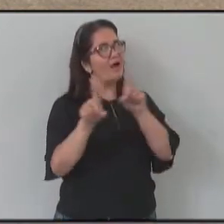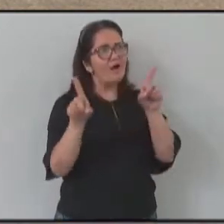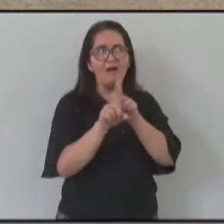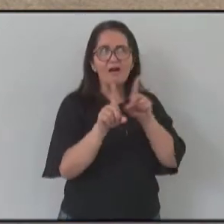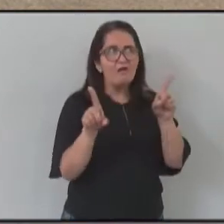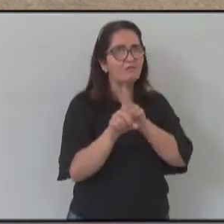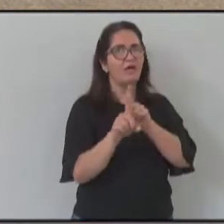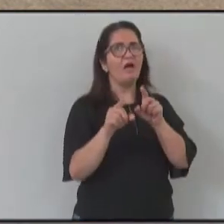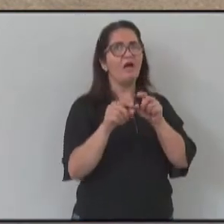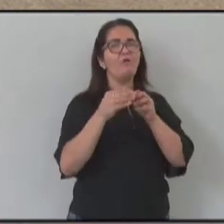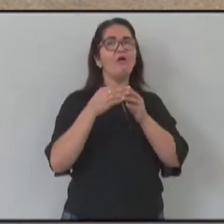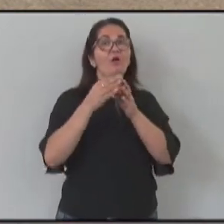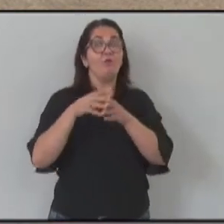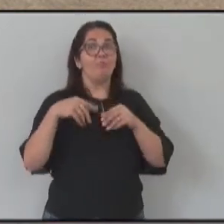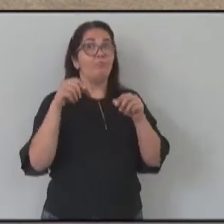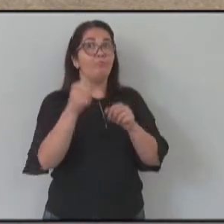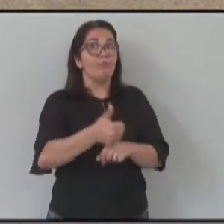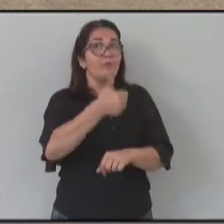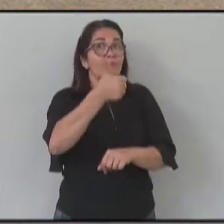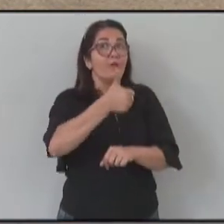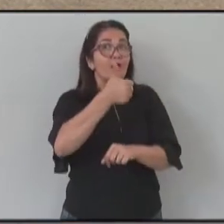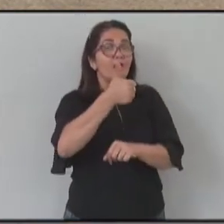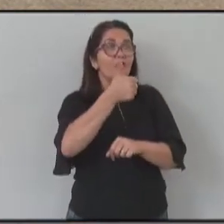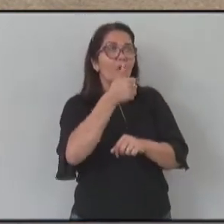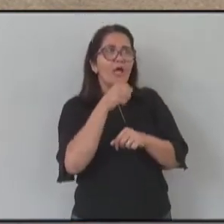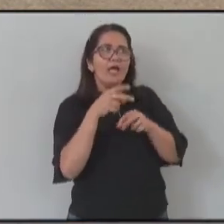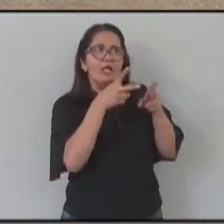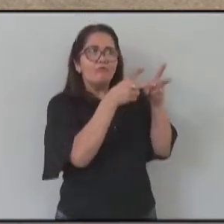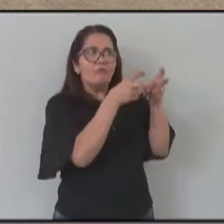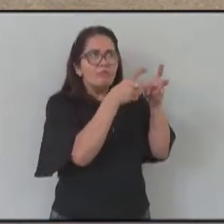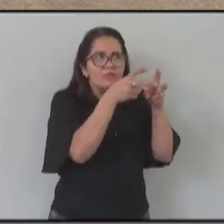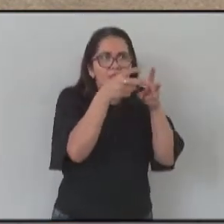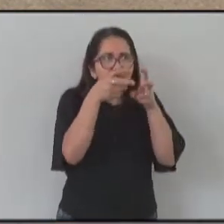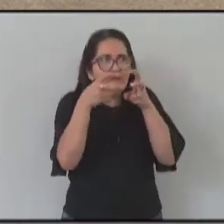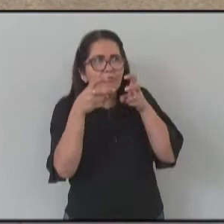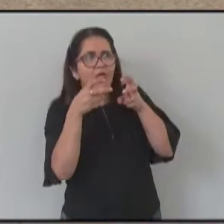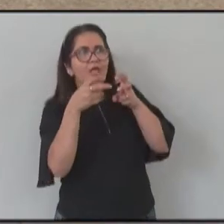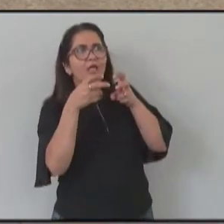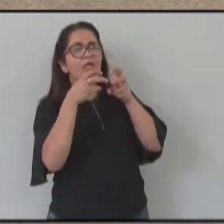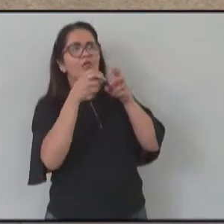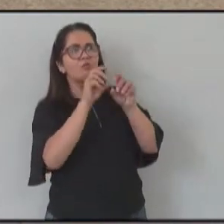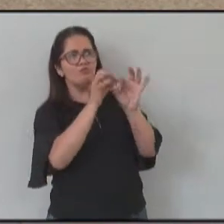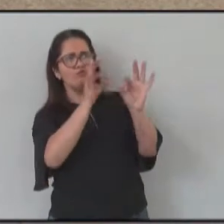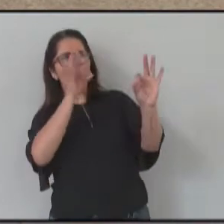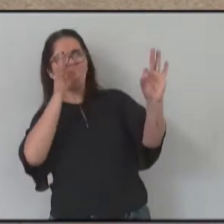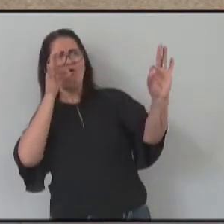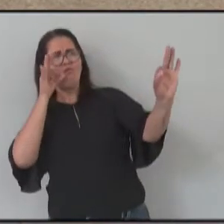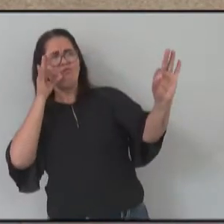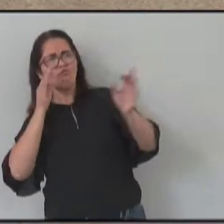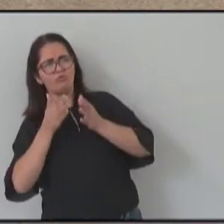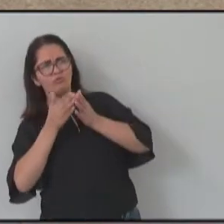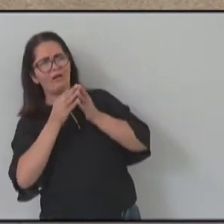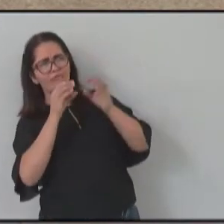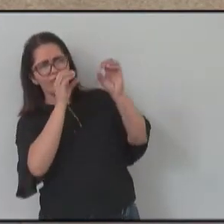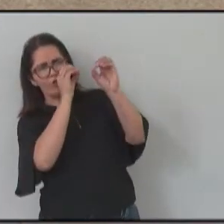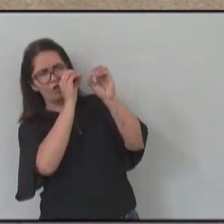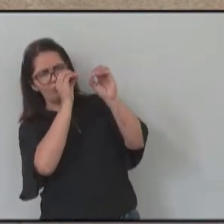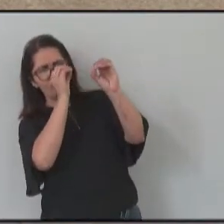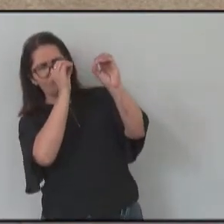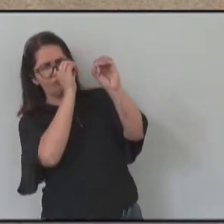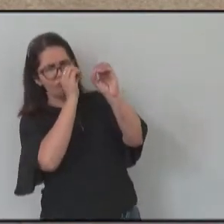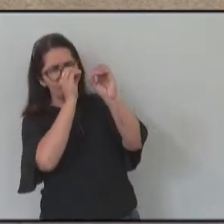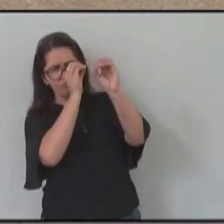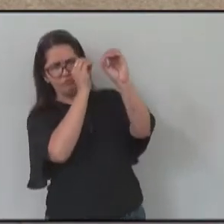ele poderia se aproximar daquela terra tão grande, daquela ilha. E depois